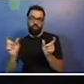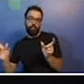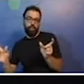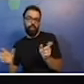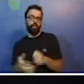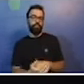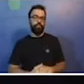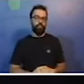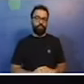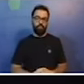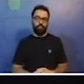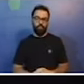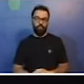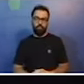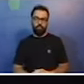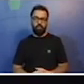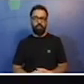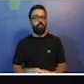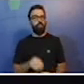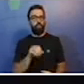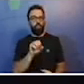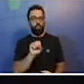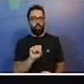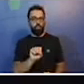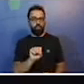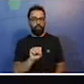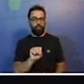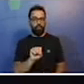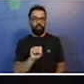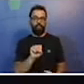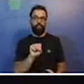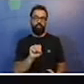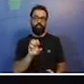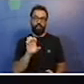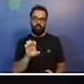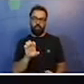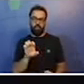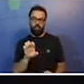coisa. E eu tenho o índice de indeterminação do sujeito, precisa ser de